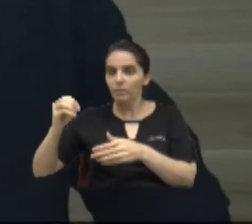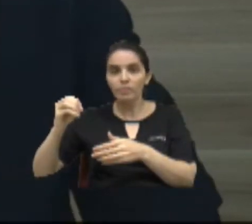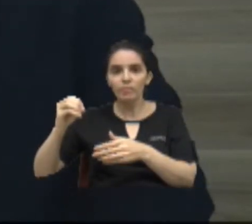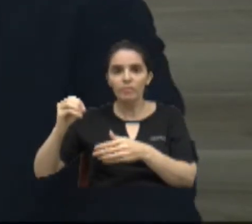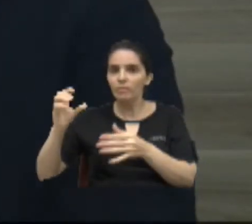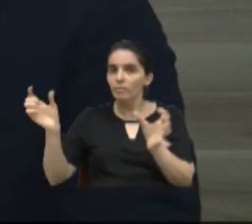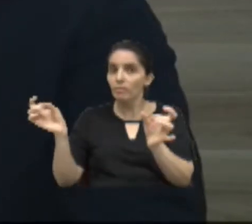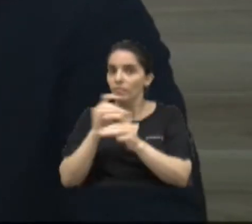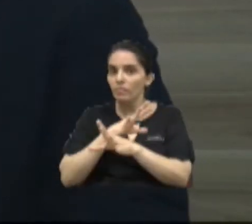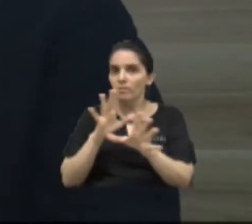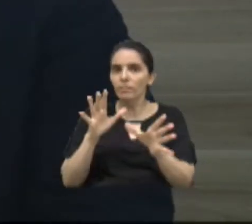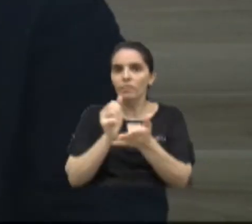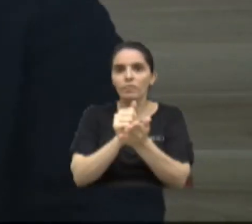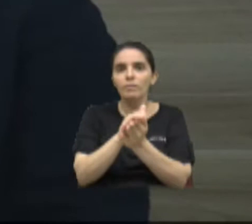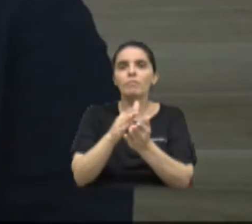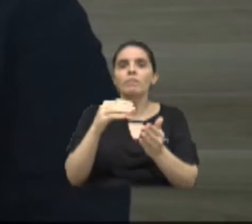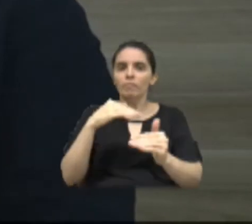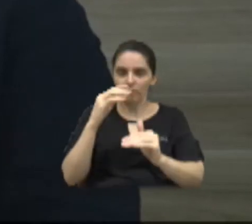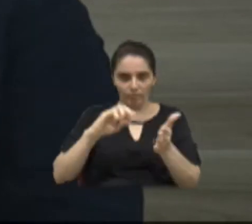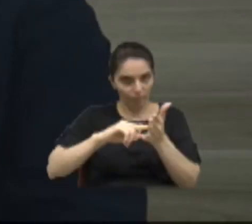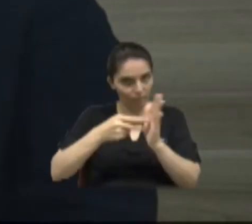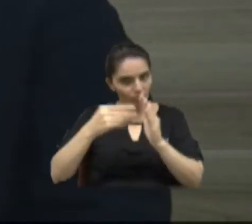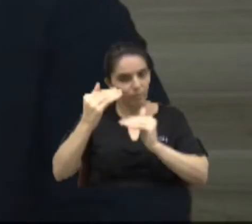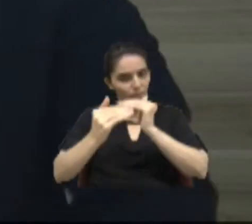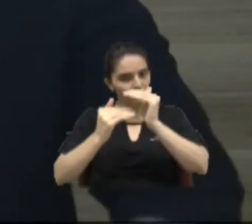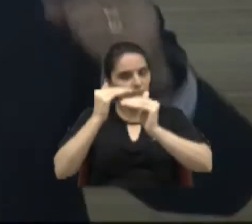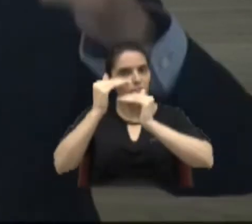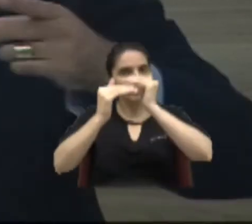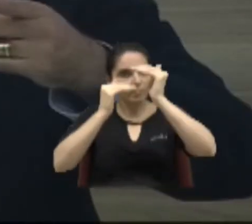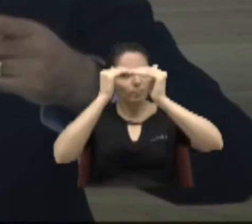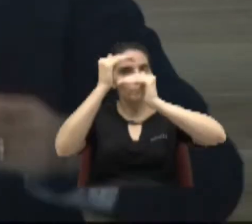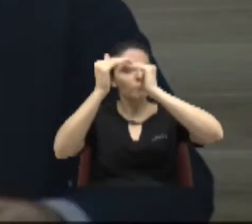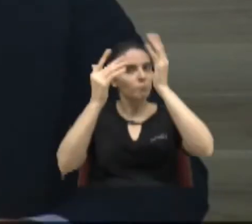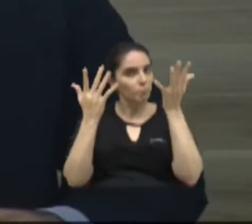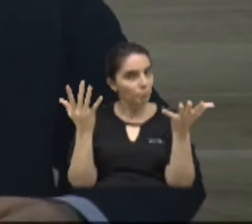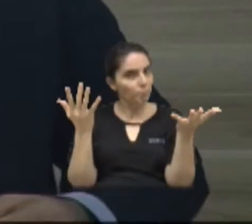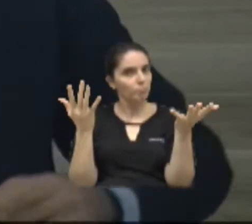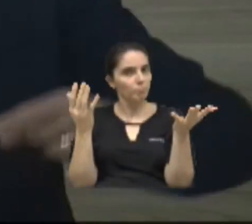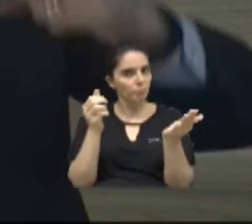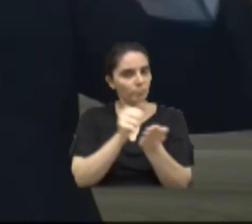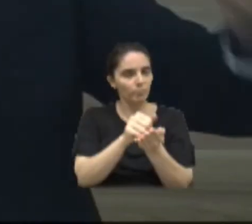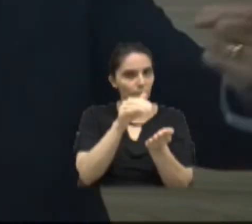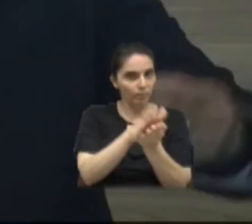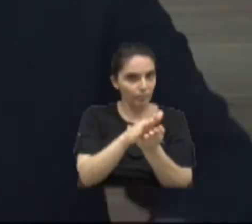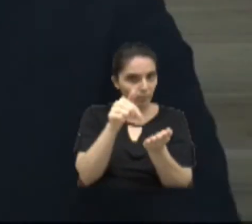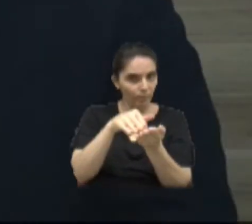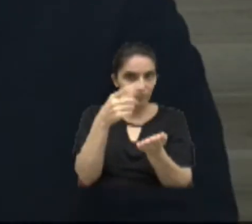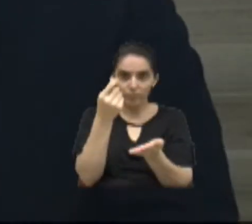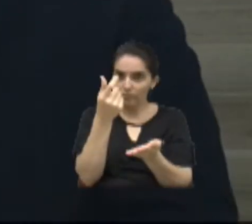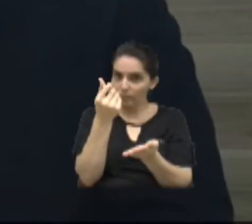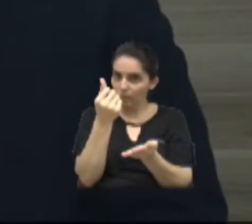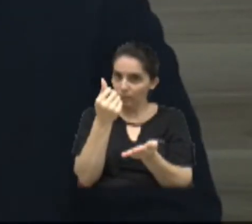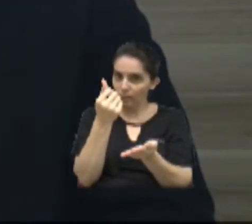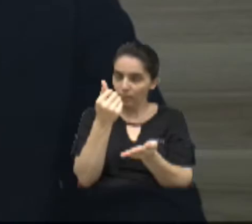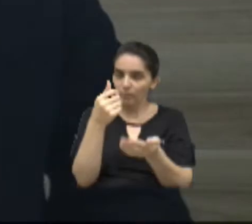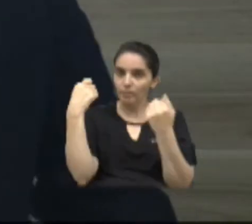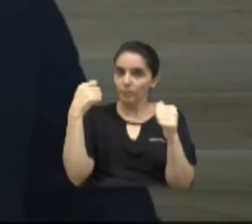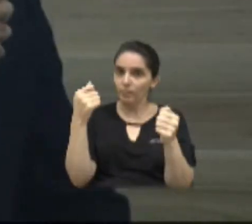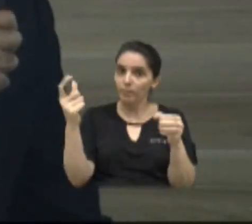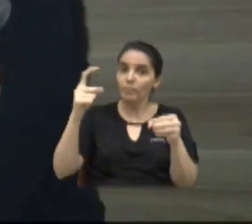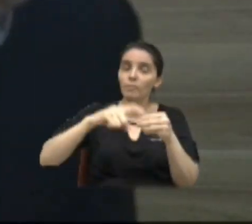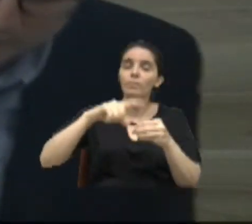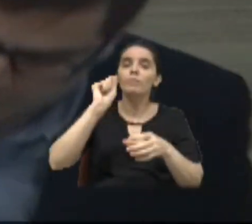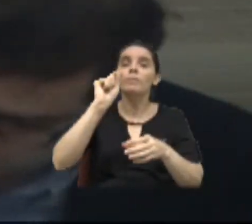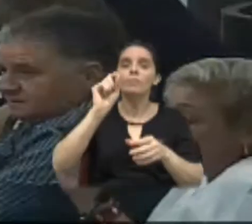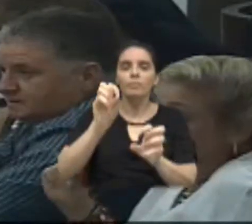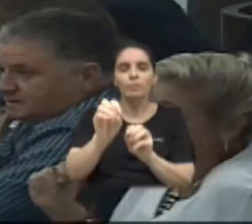é sinal de evolução. A gente espera que o dinheiro arrecadado das multas voltem para a educação de trânsito.